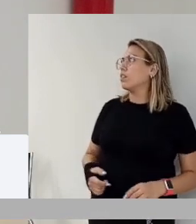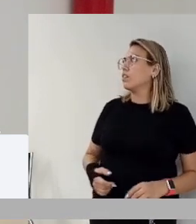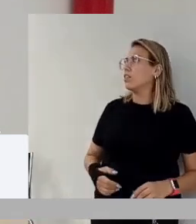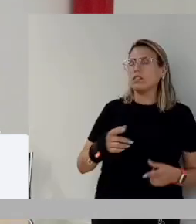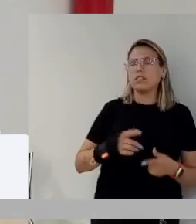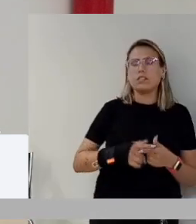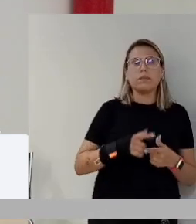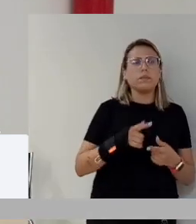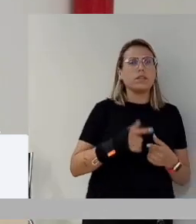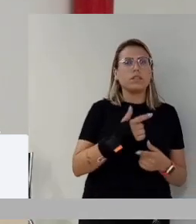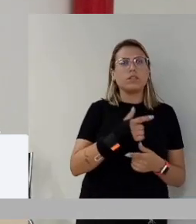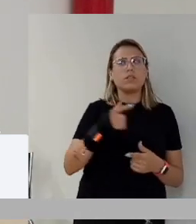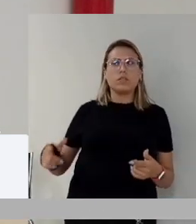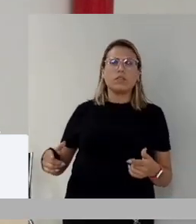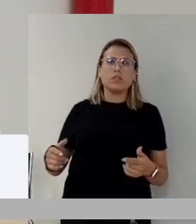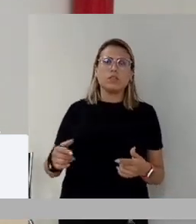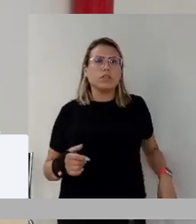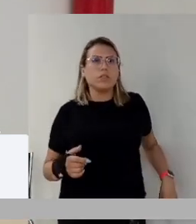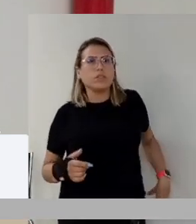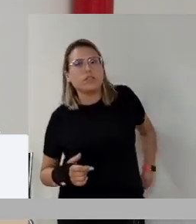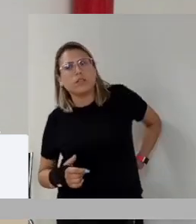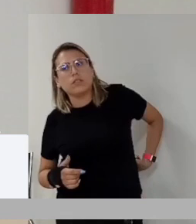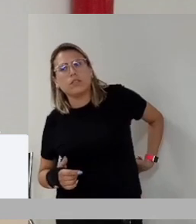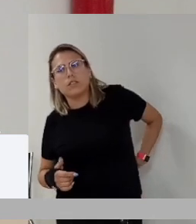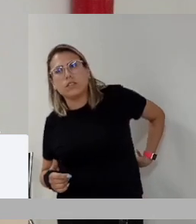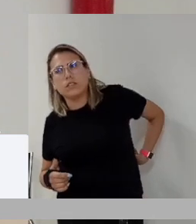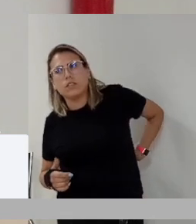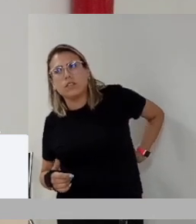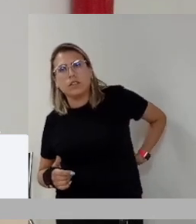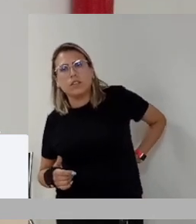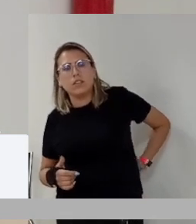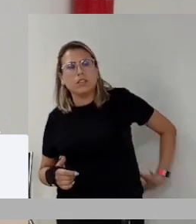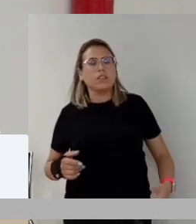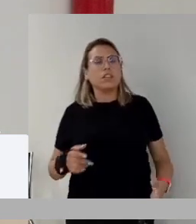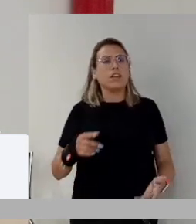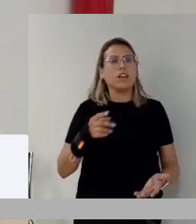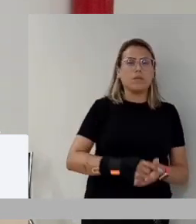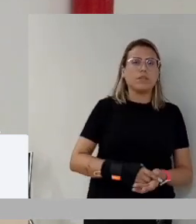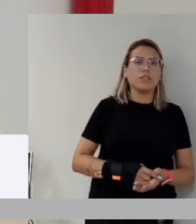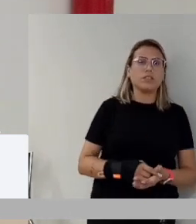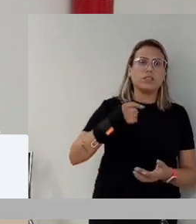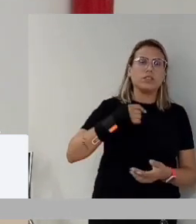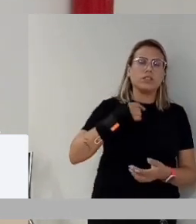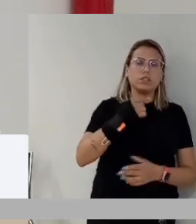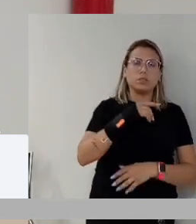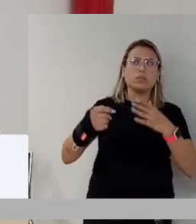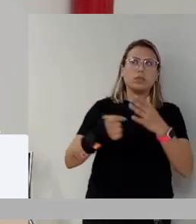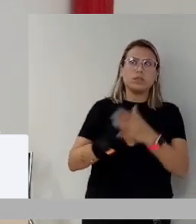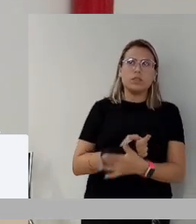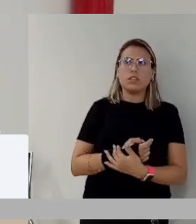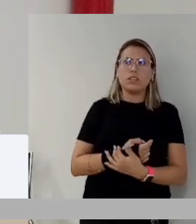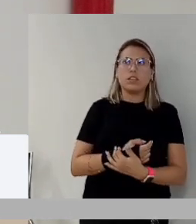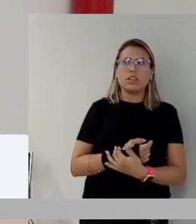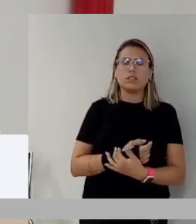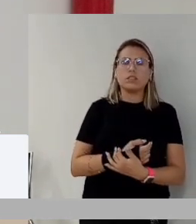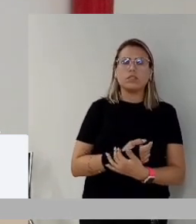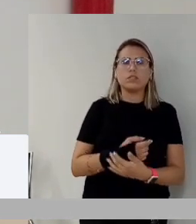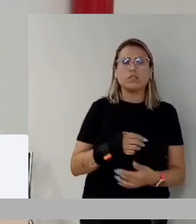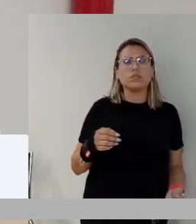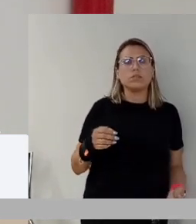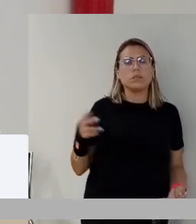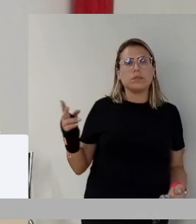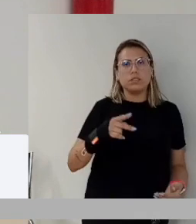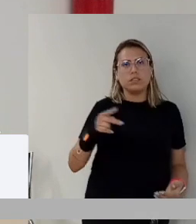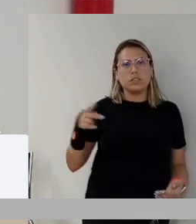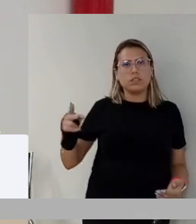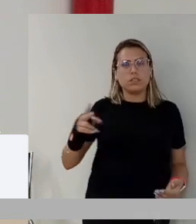outra questão ali o o Ativ valdon Chicão realmente Inclusive a gente foi dagada ali pelo presidente Marco Aurélio inclusive ele